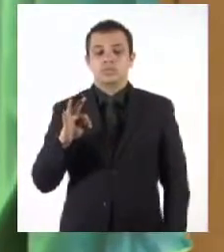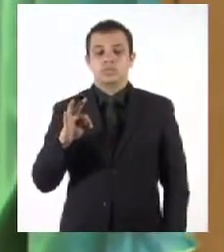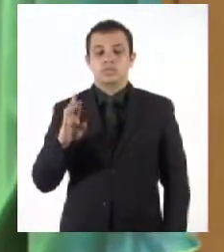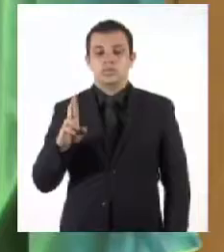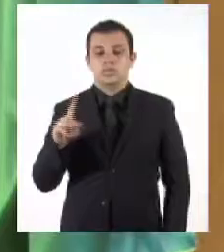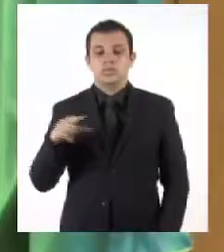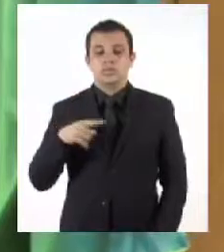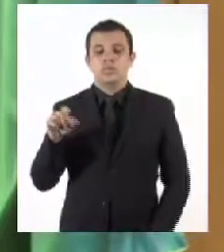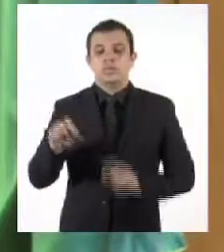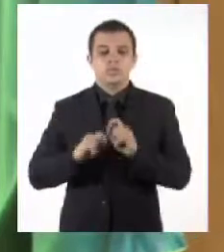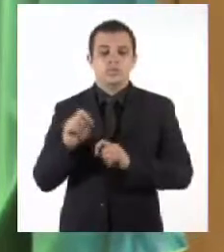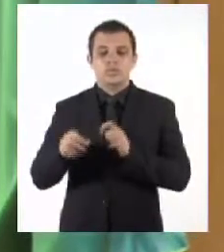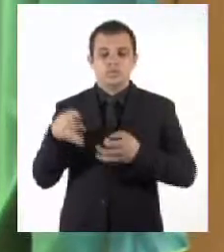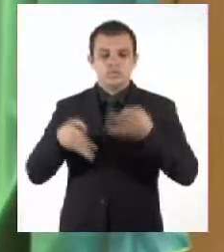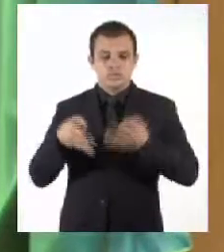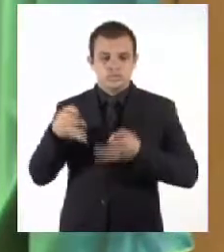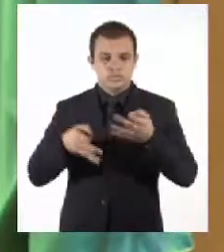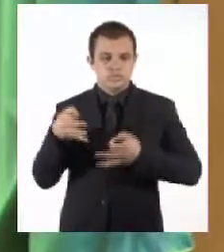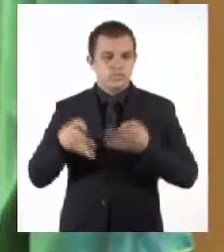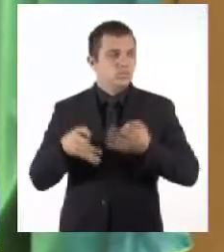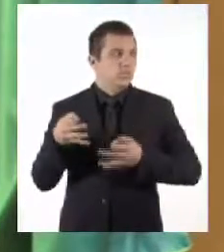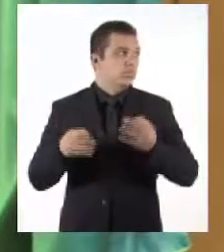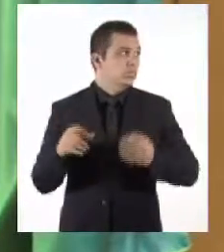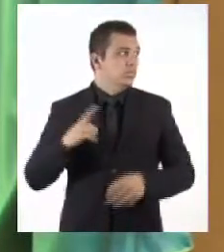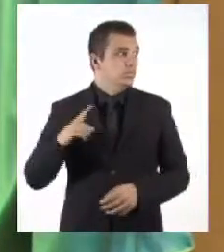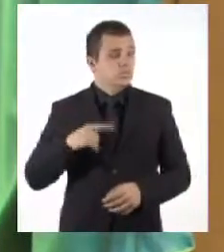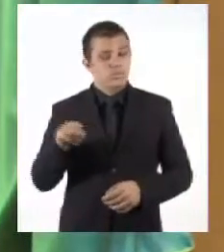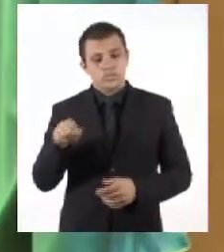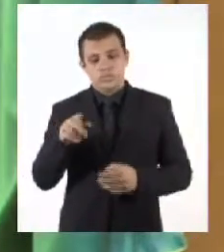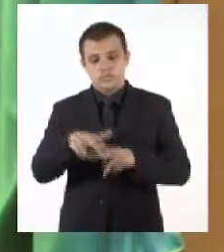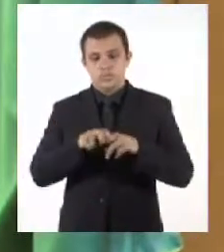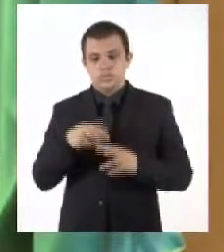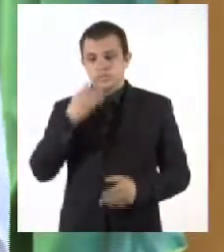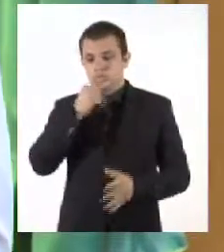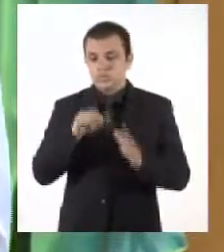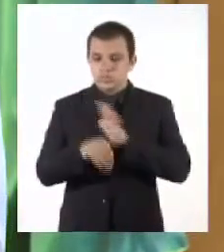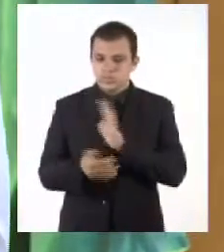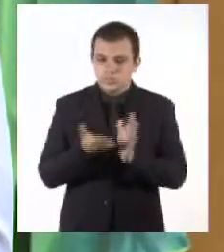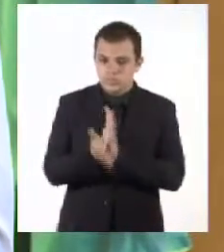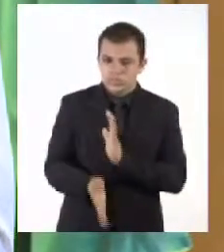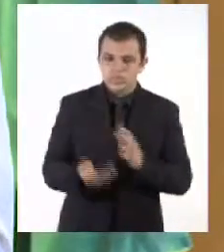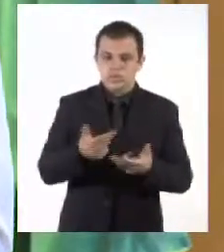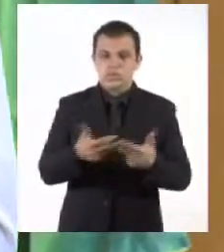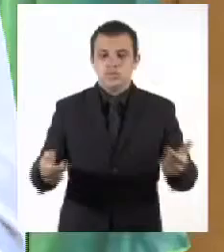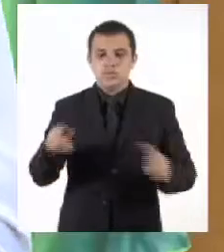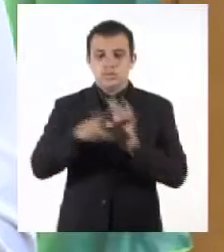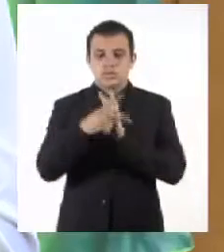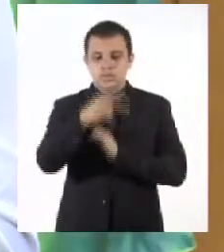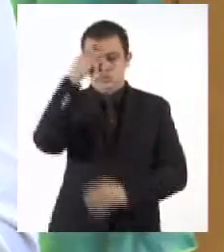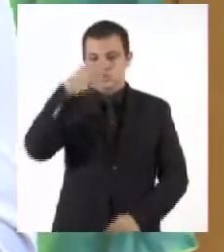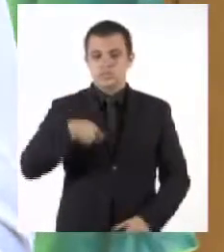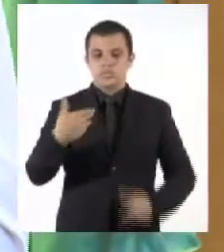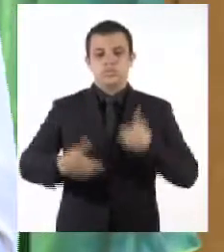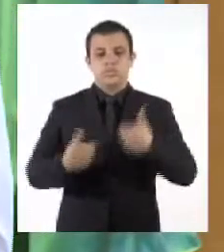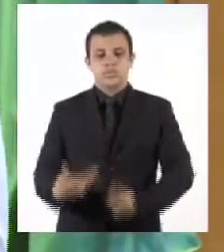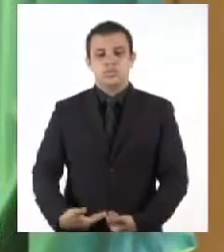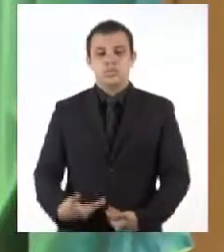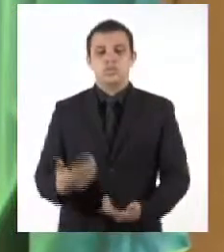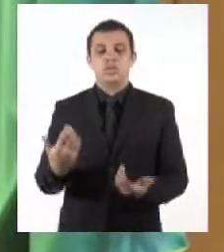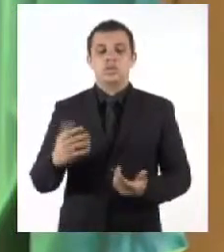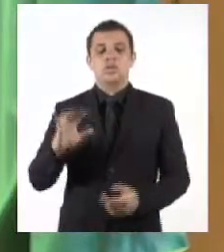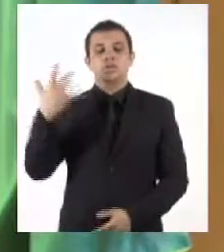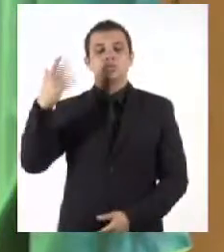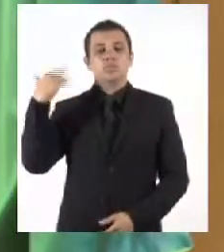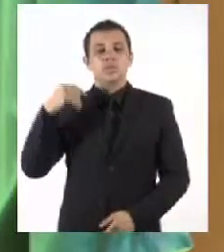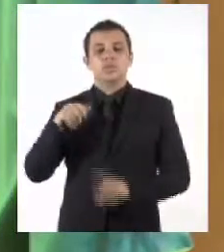licitatório, desvios de recursos em proveito próprio. O crime teria acontecido entre janeiro de 97 e dezembro de 2000.